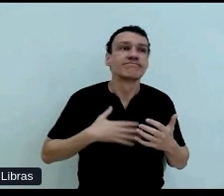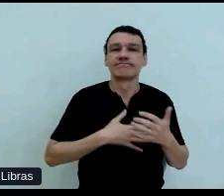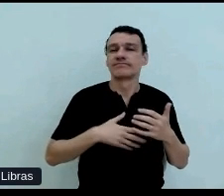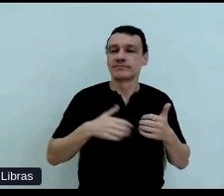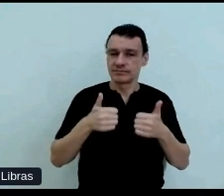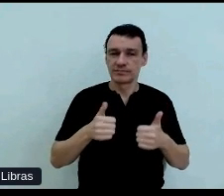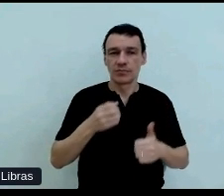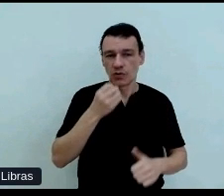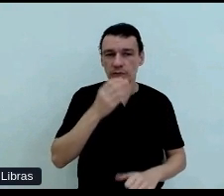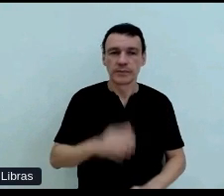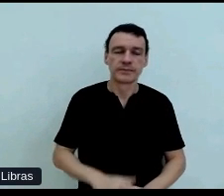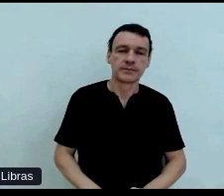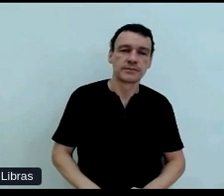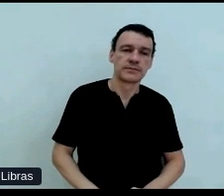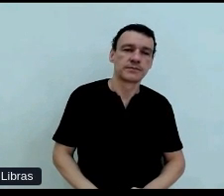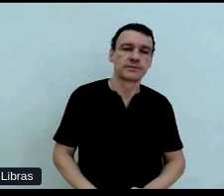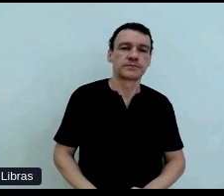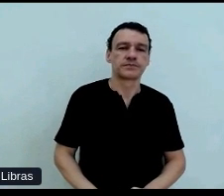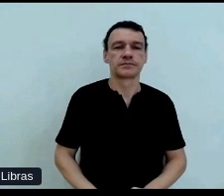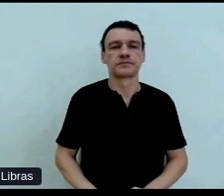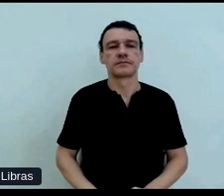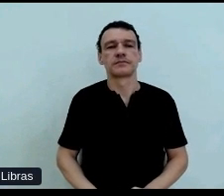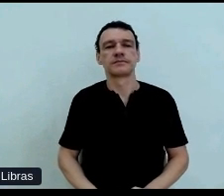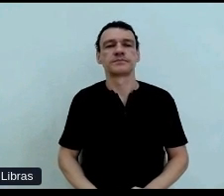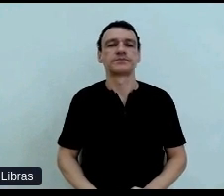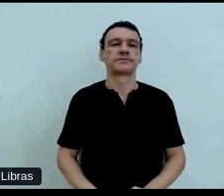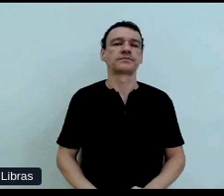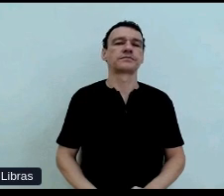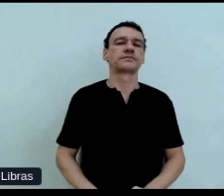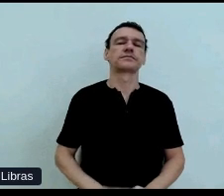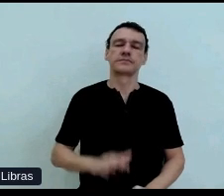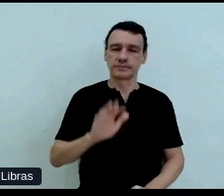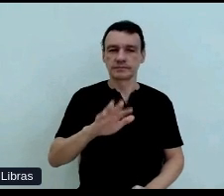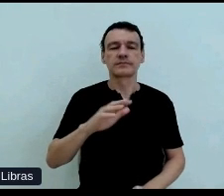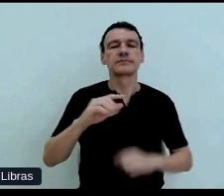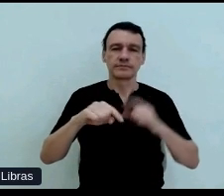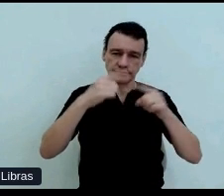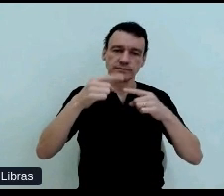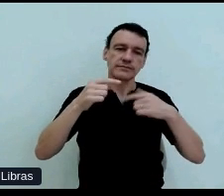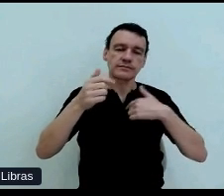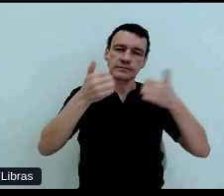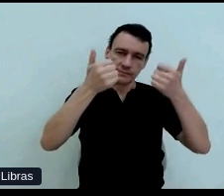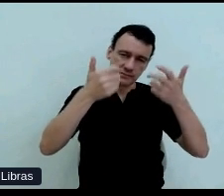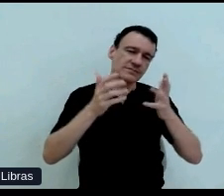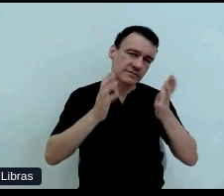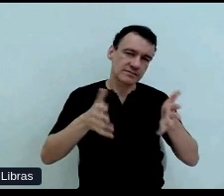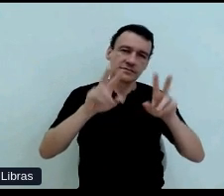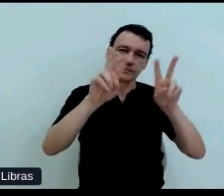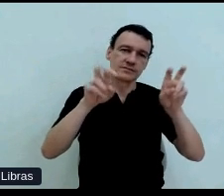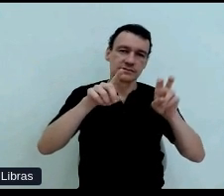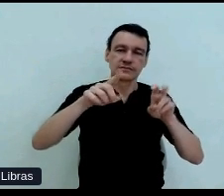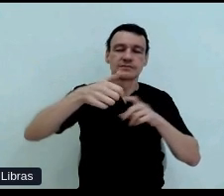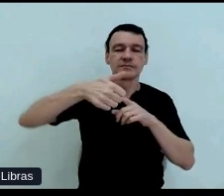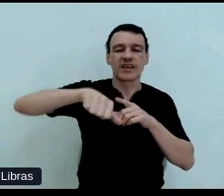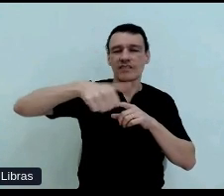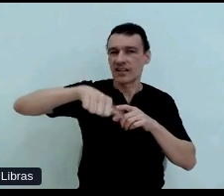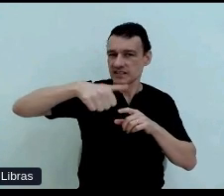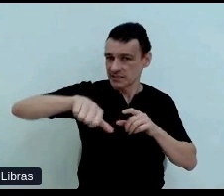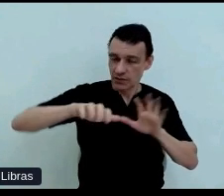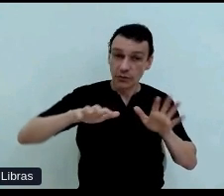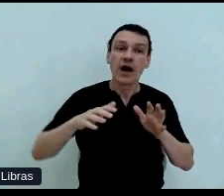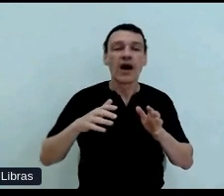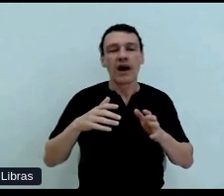trazer equidade às pessoas. Então, ela traz uma resolução de problemas complexos e